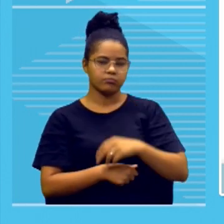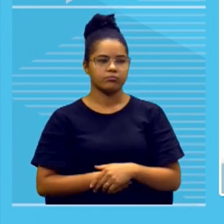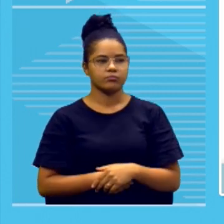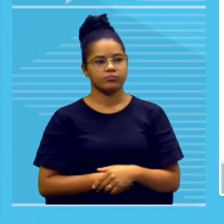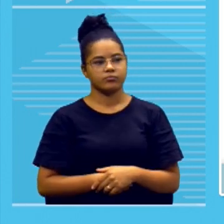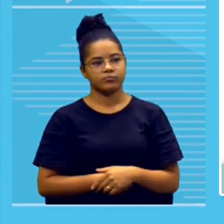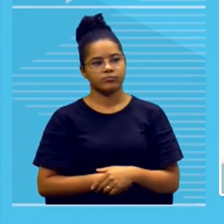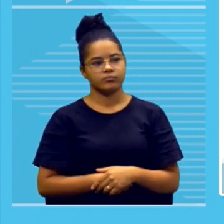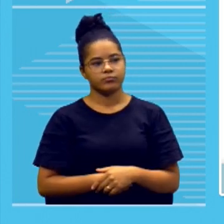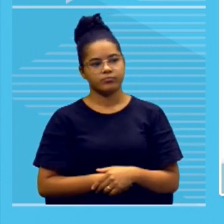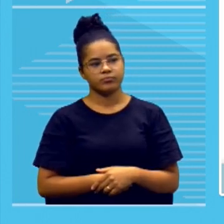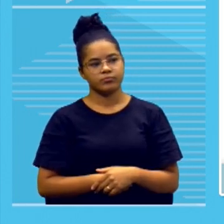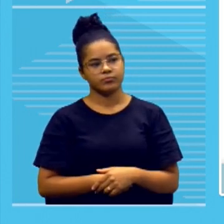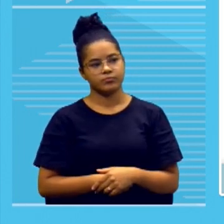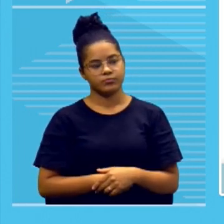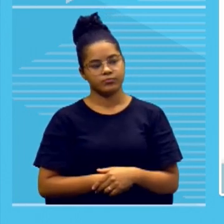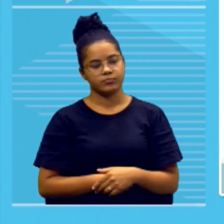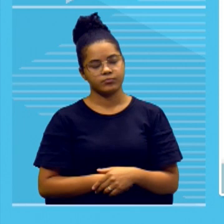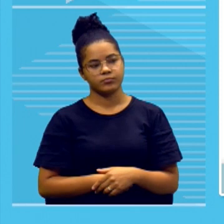zeugma. Zeugma.